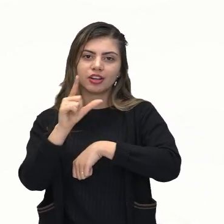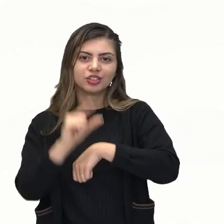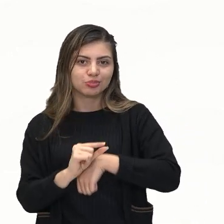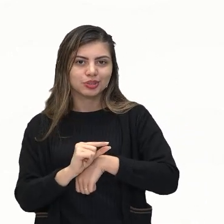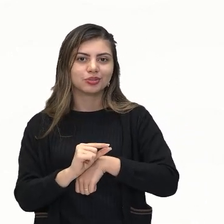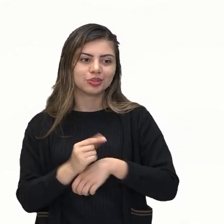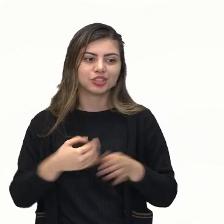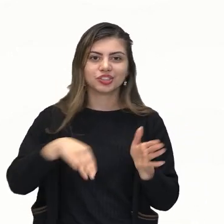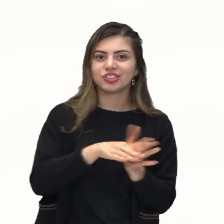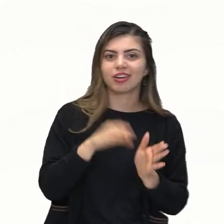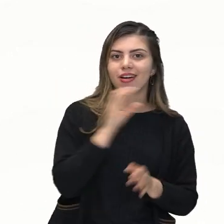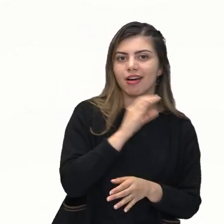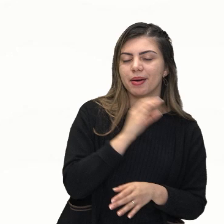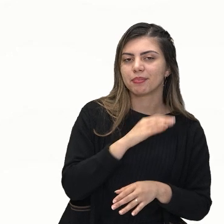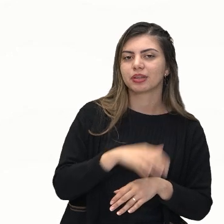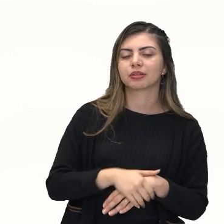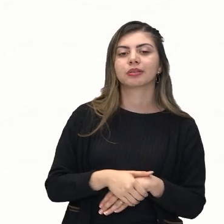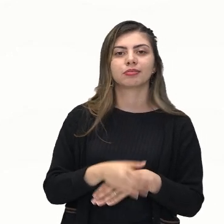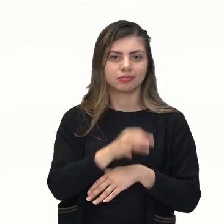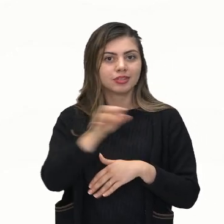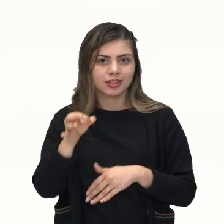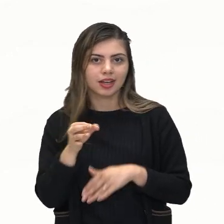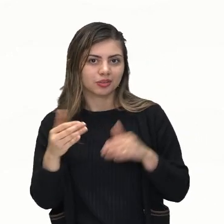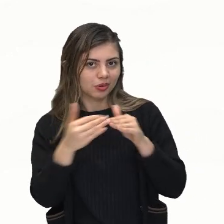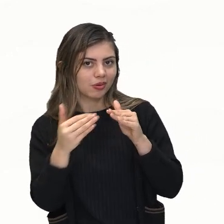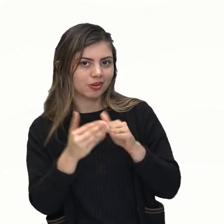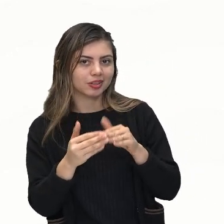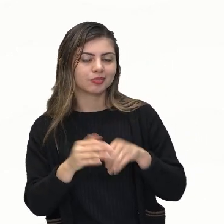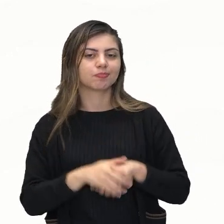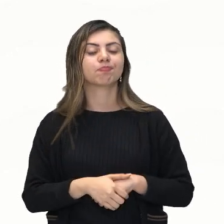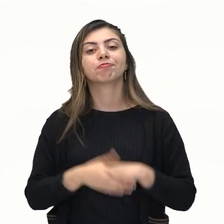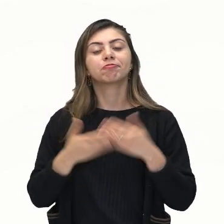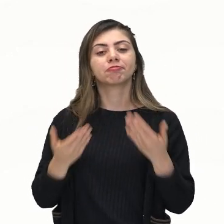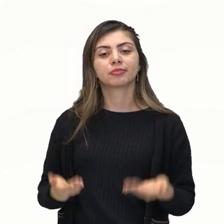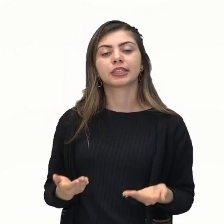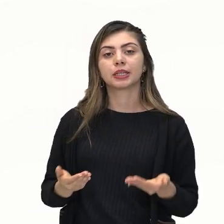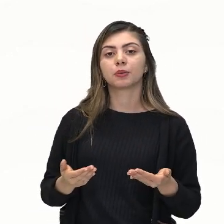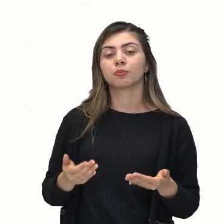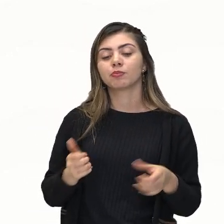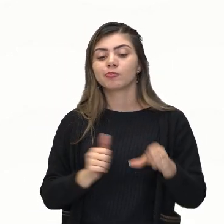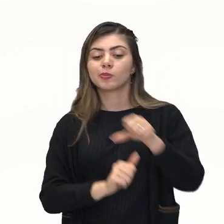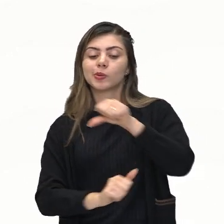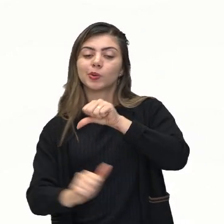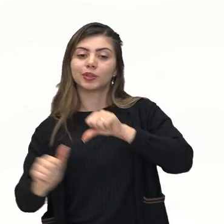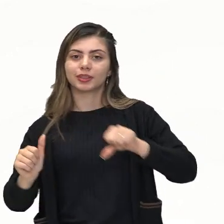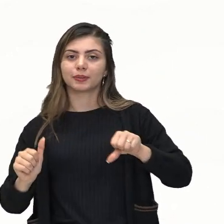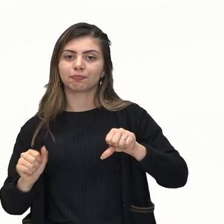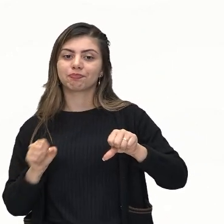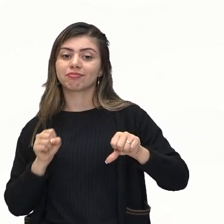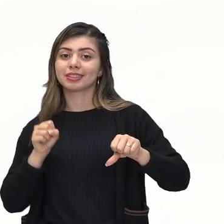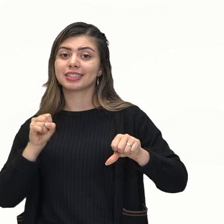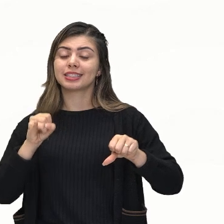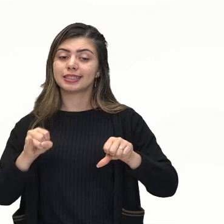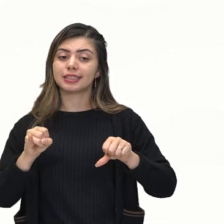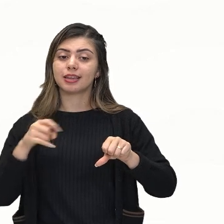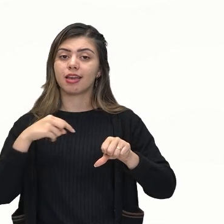para chegar. Todos concordam com isso? Então, logicamente,